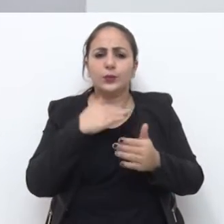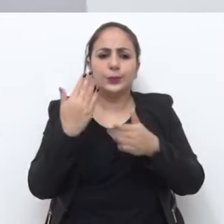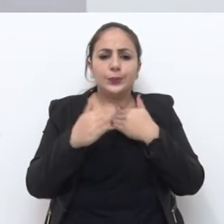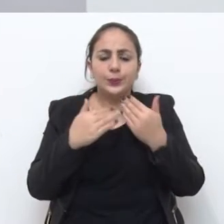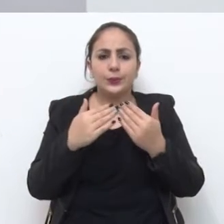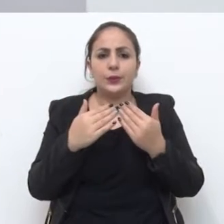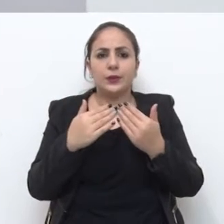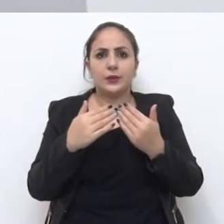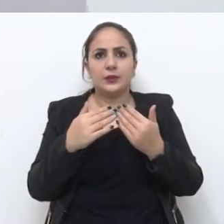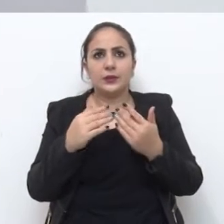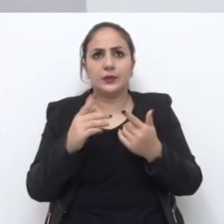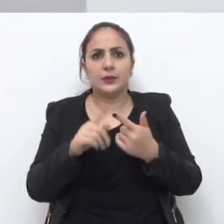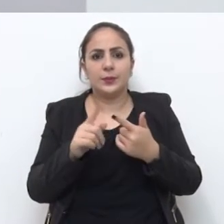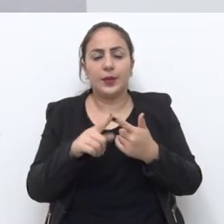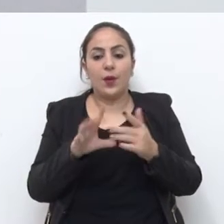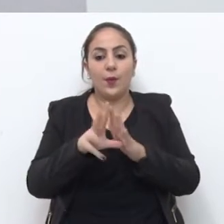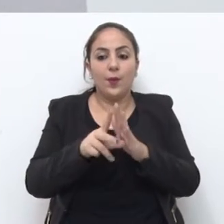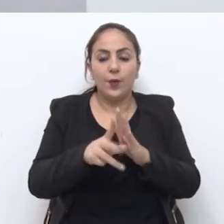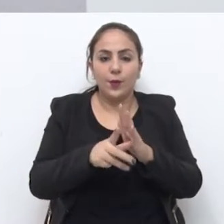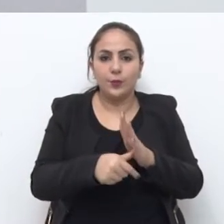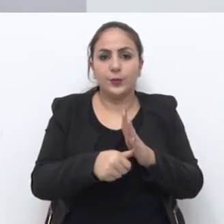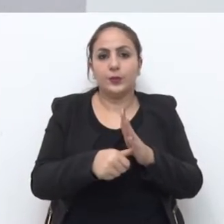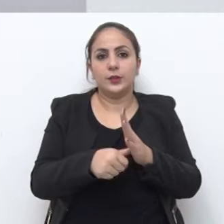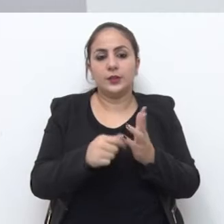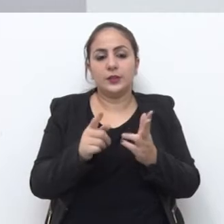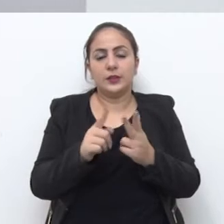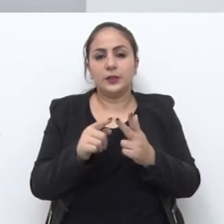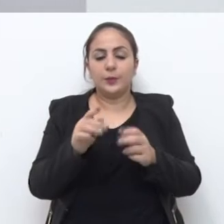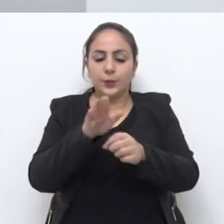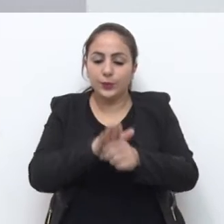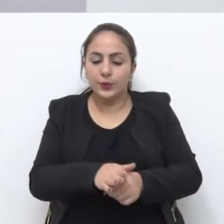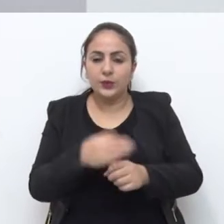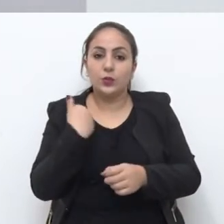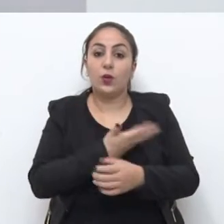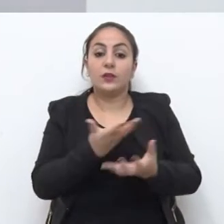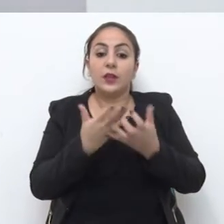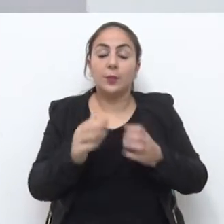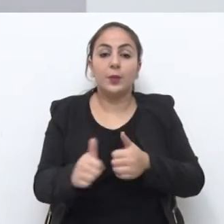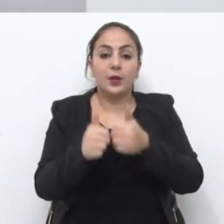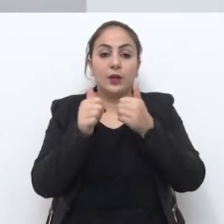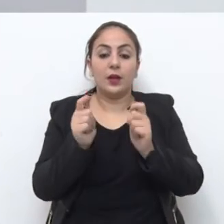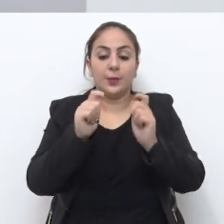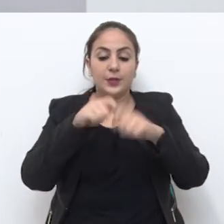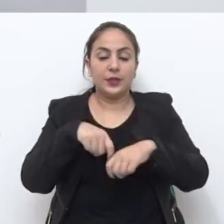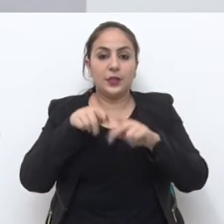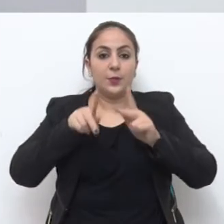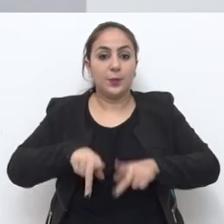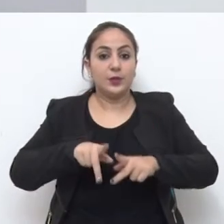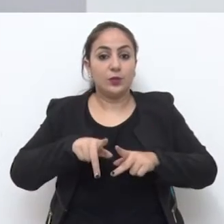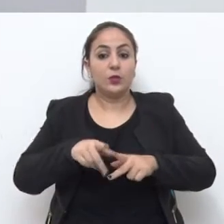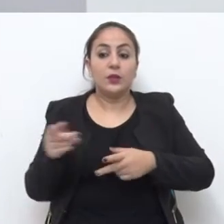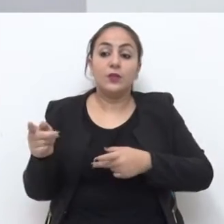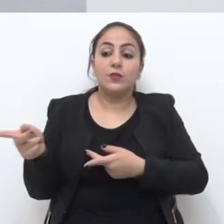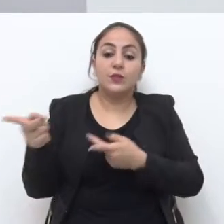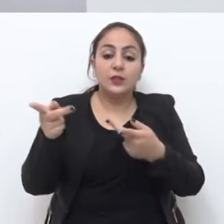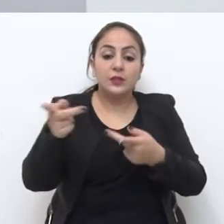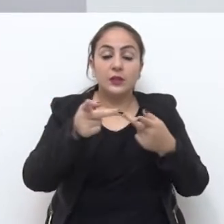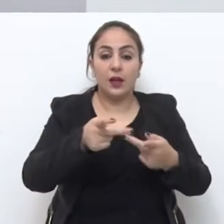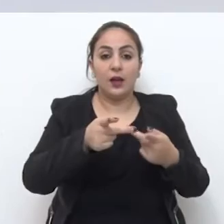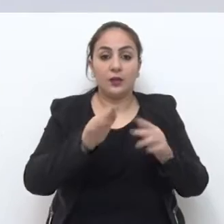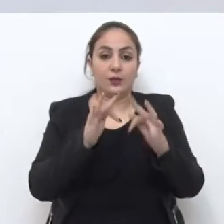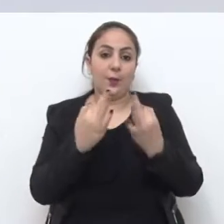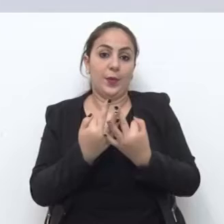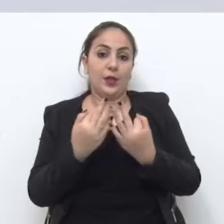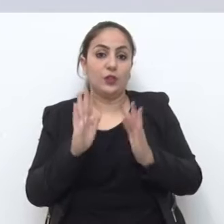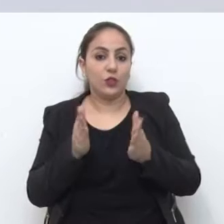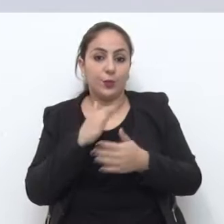alguns roubos que são acometidos naquele espaço. Então, o que a gente quer é melhorar as condições daquelas pessoas que vão visitar os seus entes